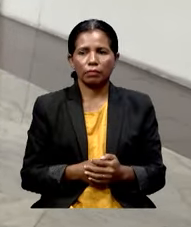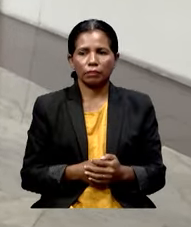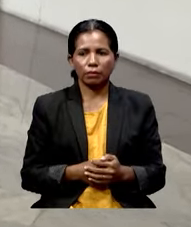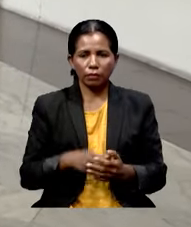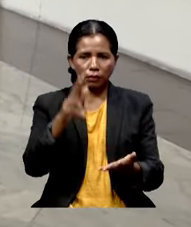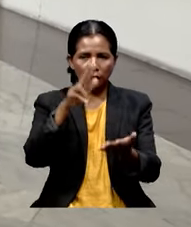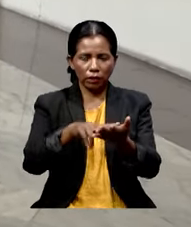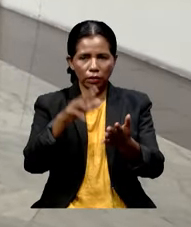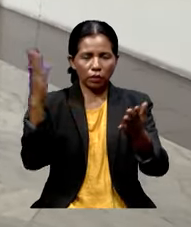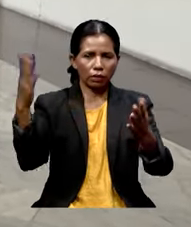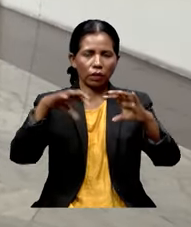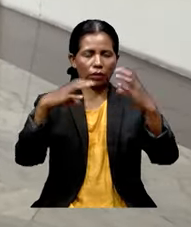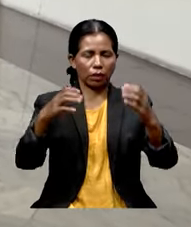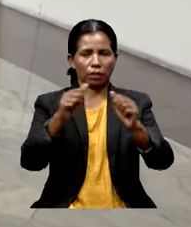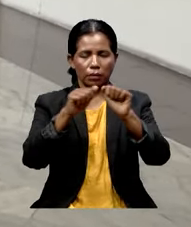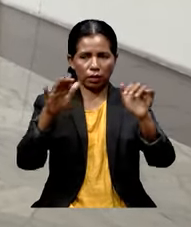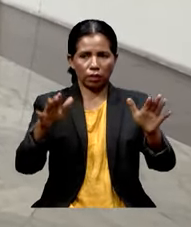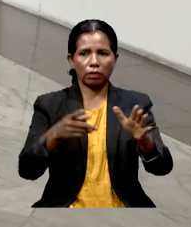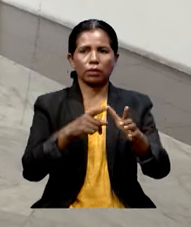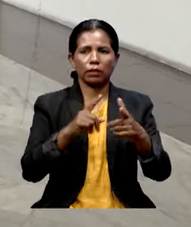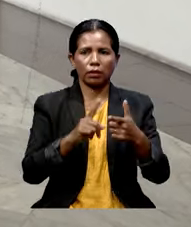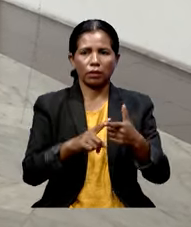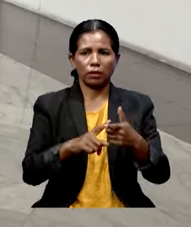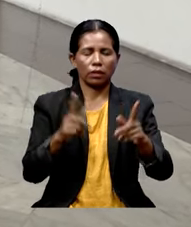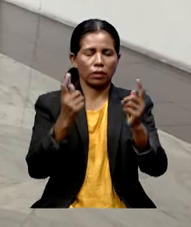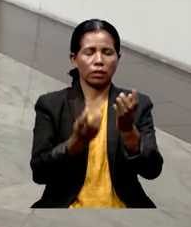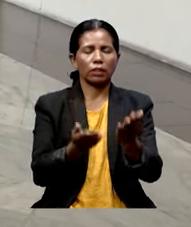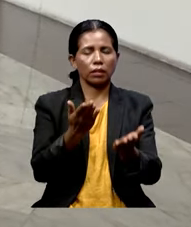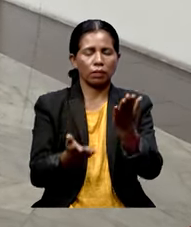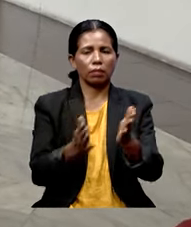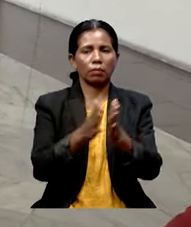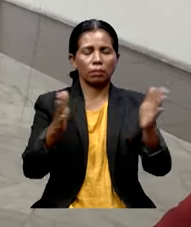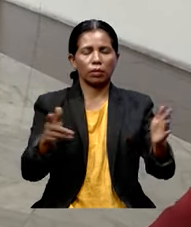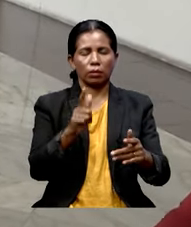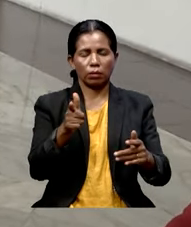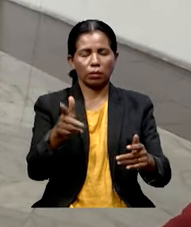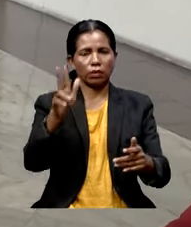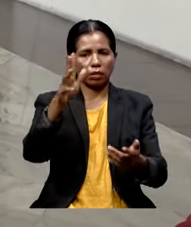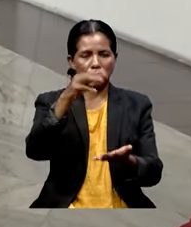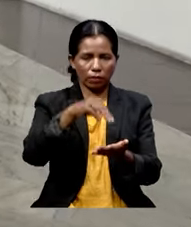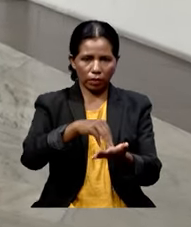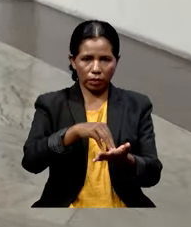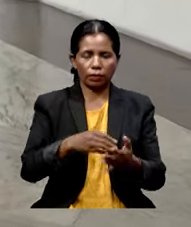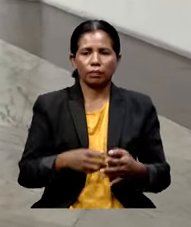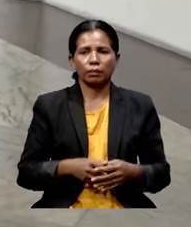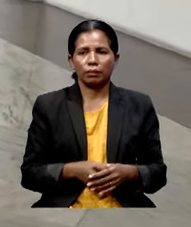aprova até o Conselho de Administração, o teto de bota de 23 milhões,